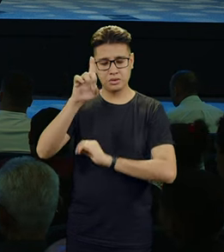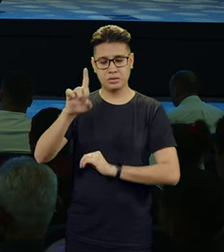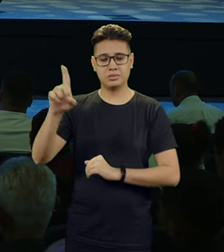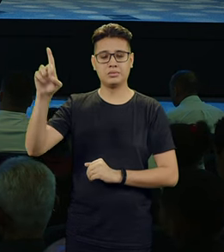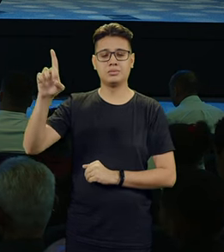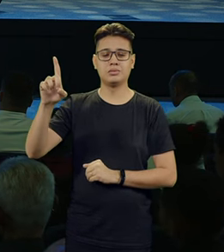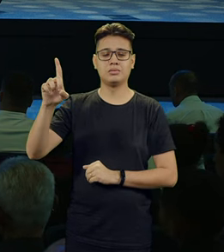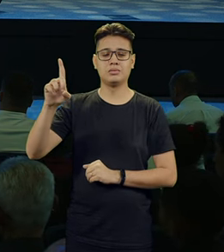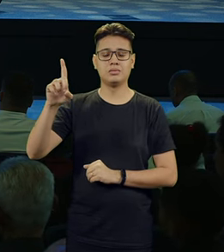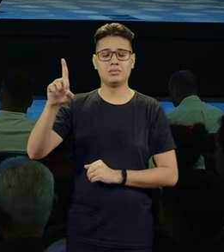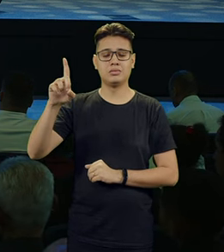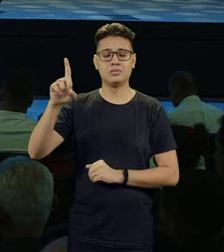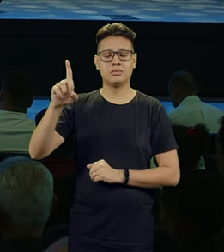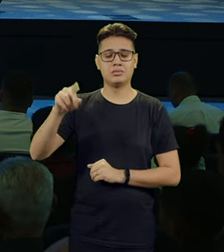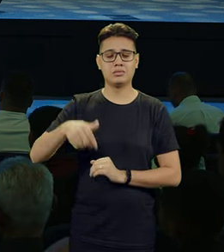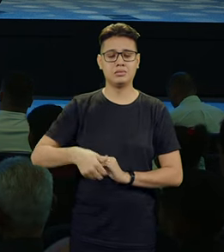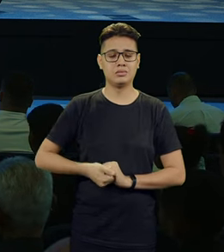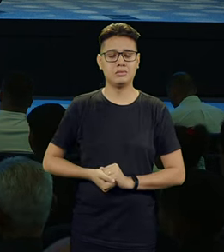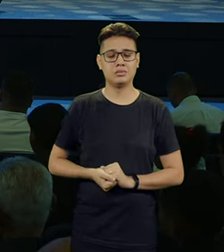Isso é